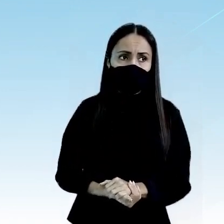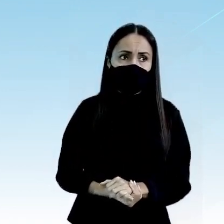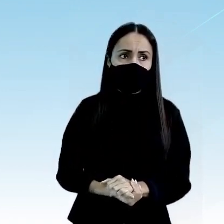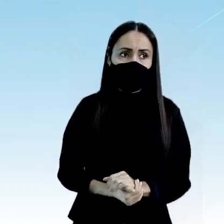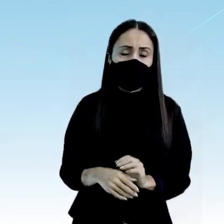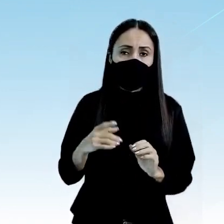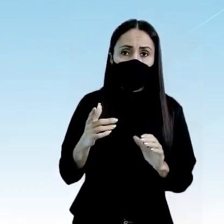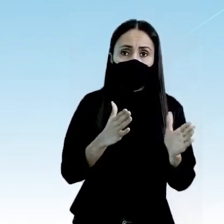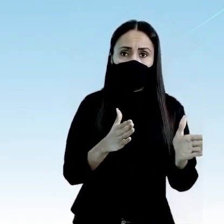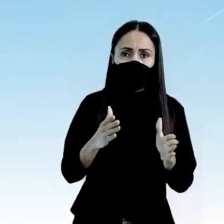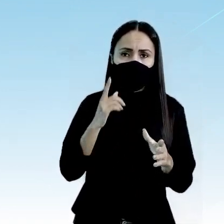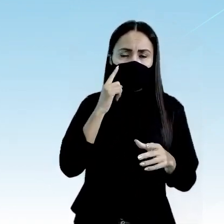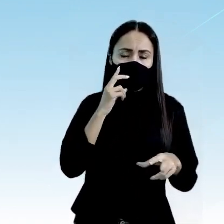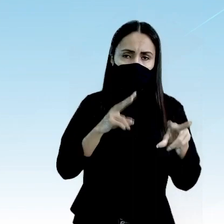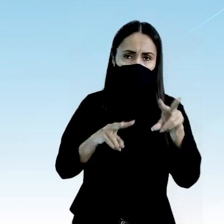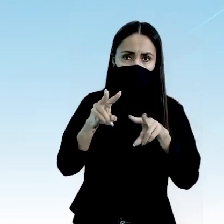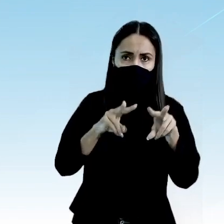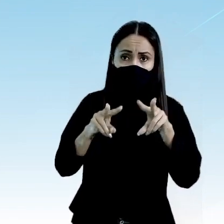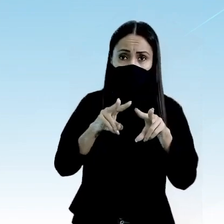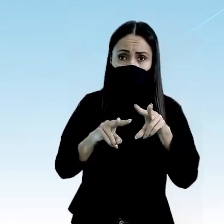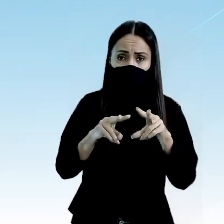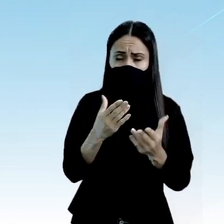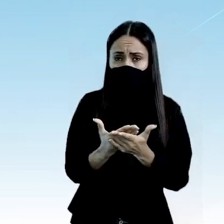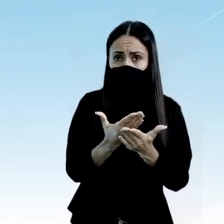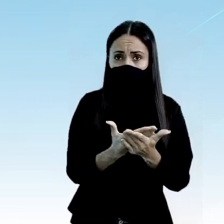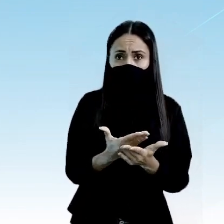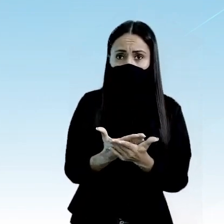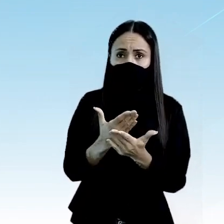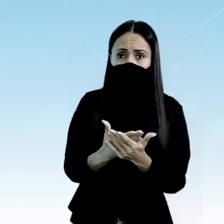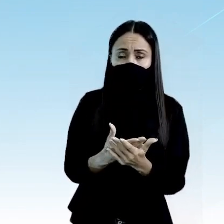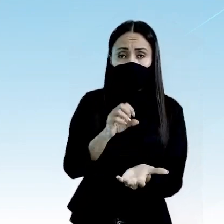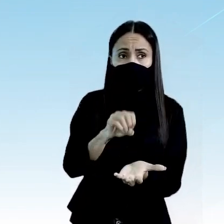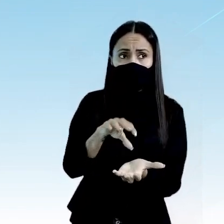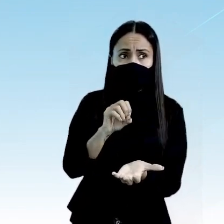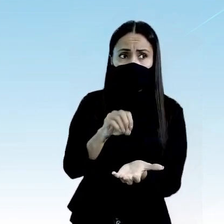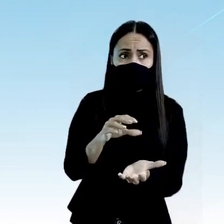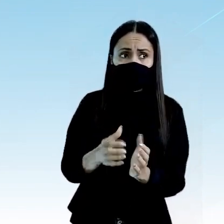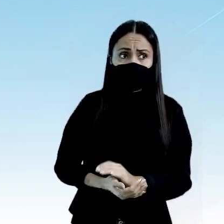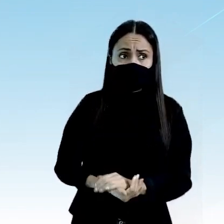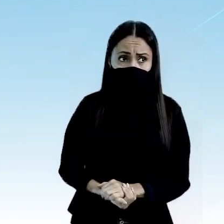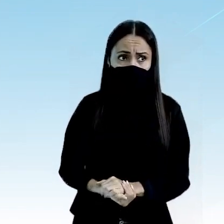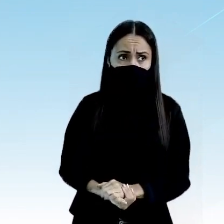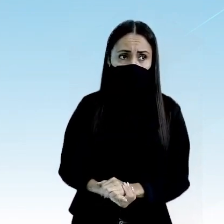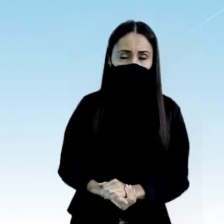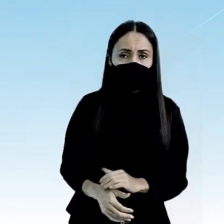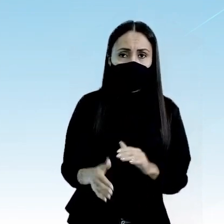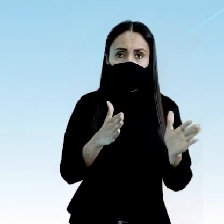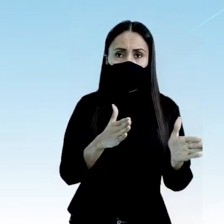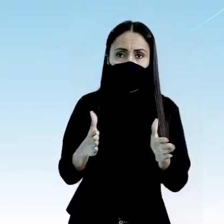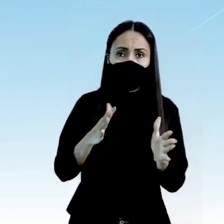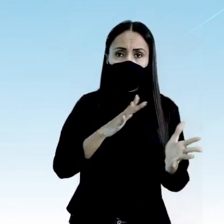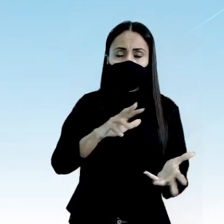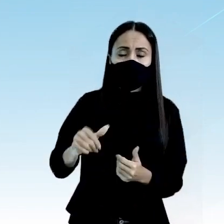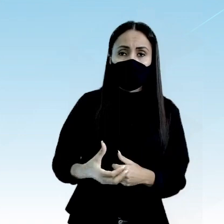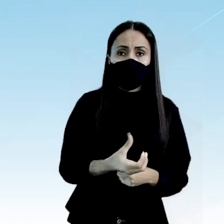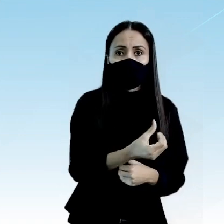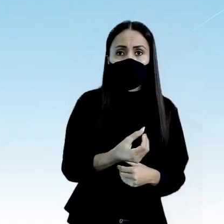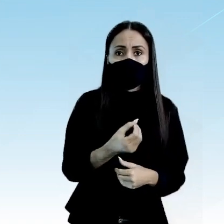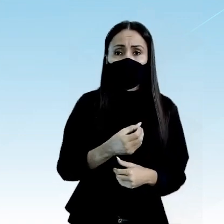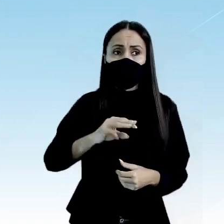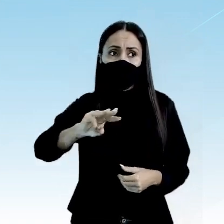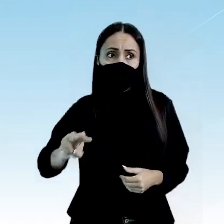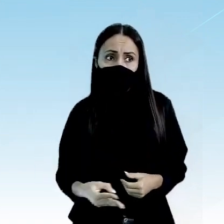estão assistindo o Educa-PE. No primeiro momento, a população mundial subiu de 600 milhões para